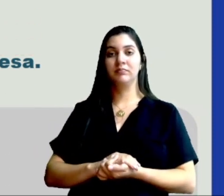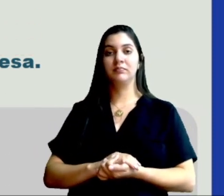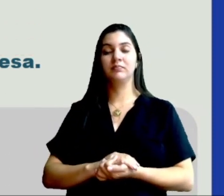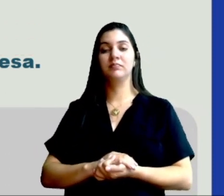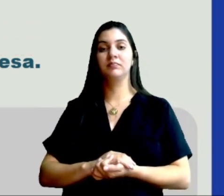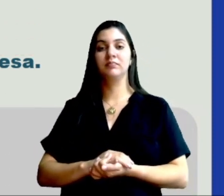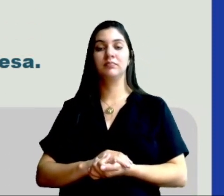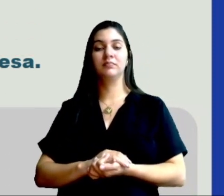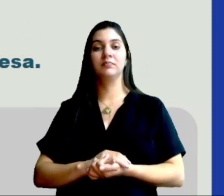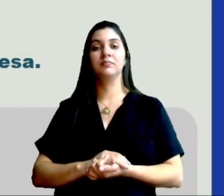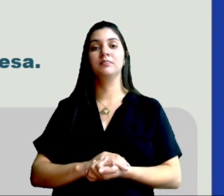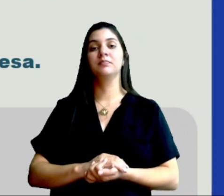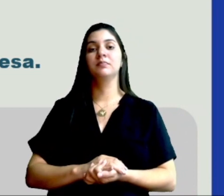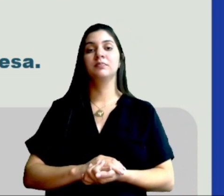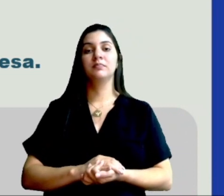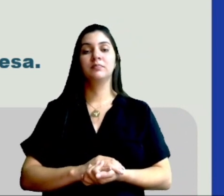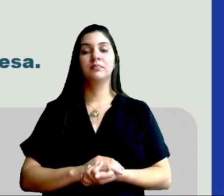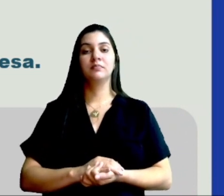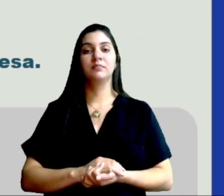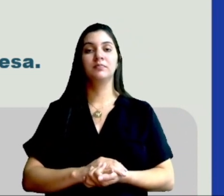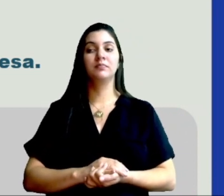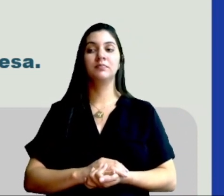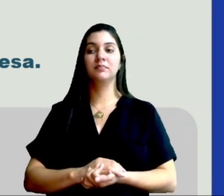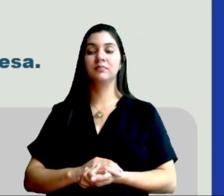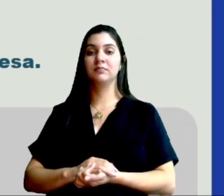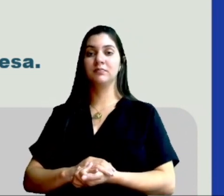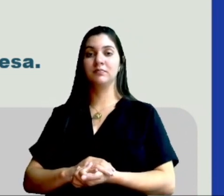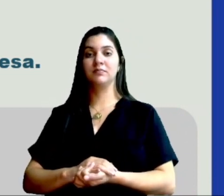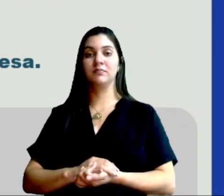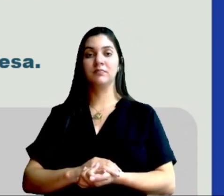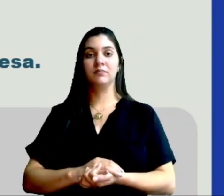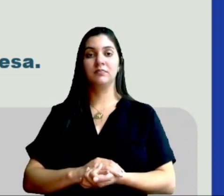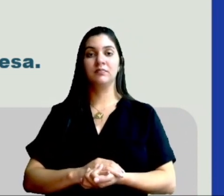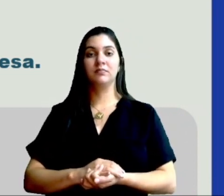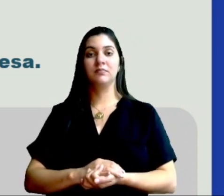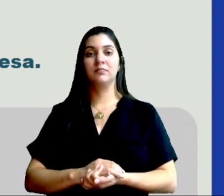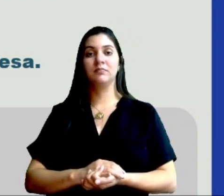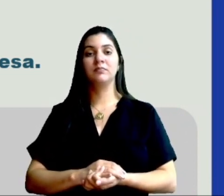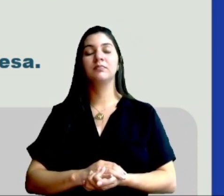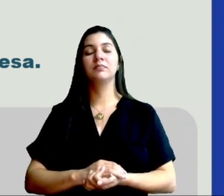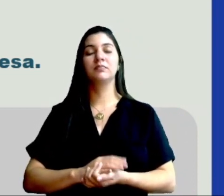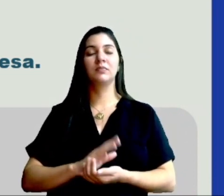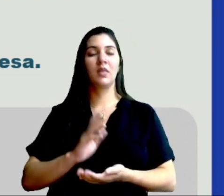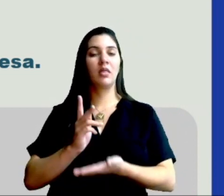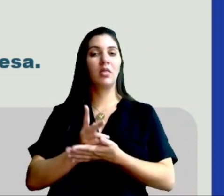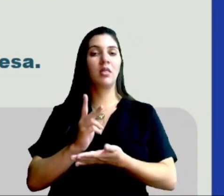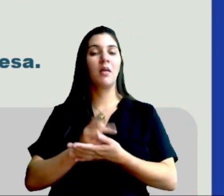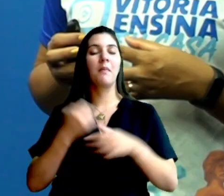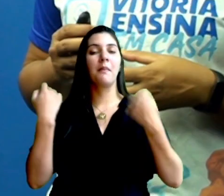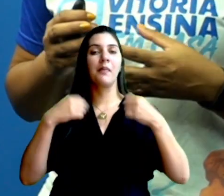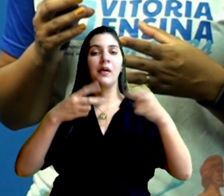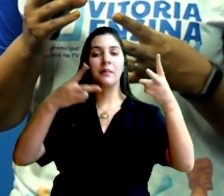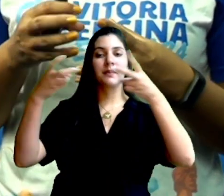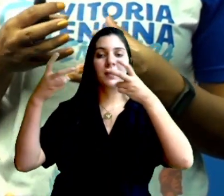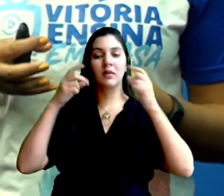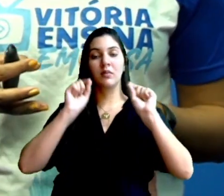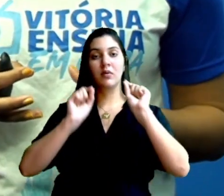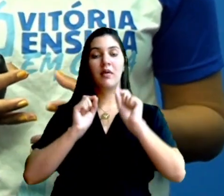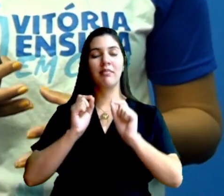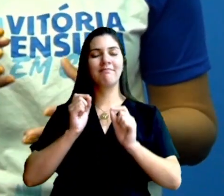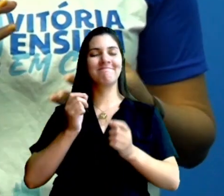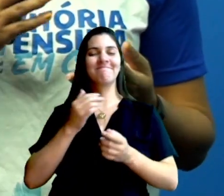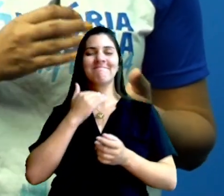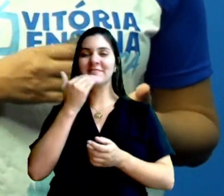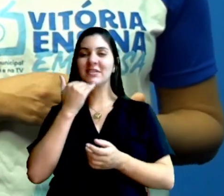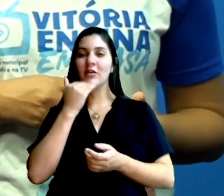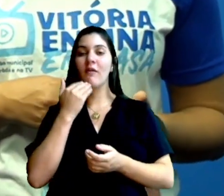Me imagino que tu hermano lo habrá dicho en broma. A gente sempre tem que perceber, nem